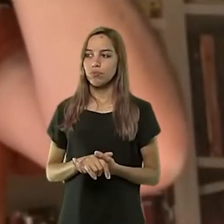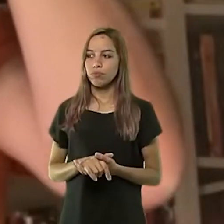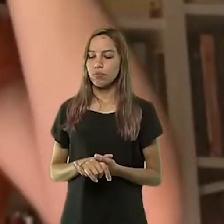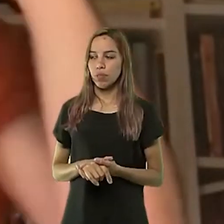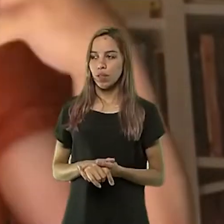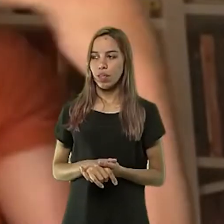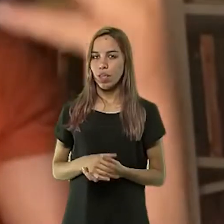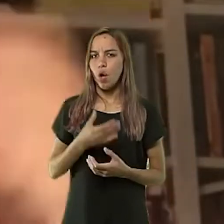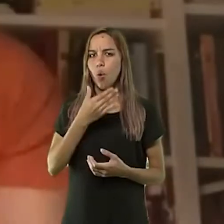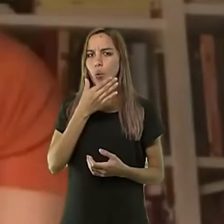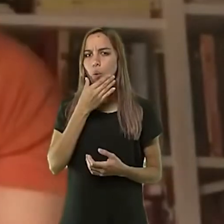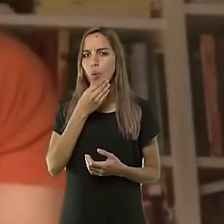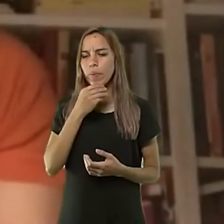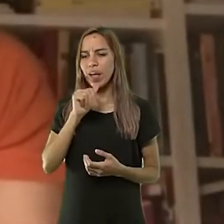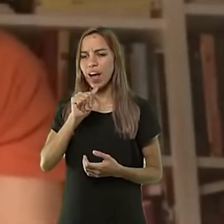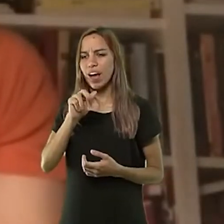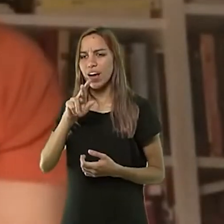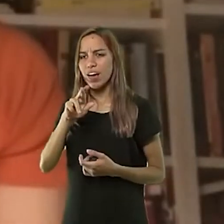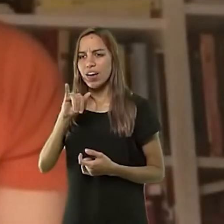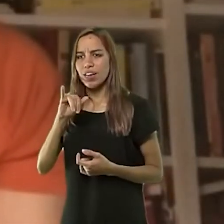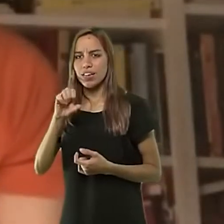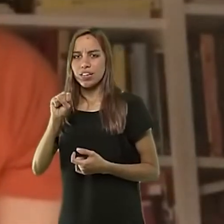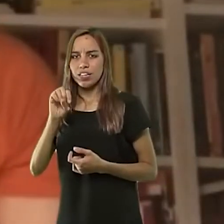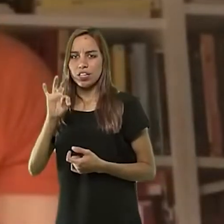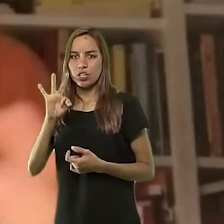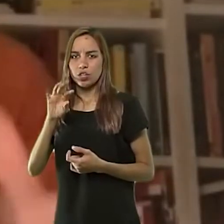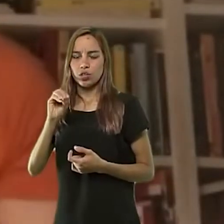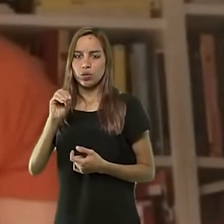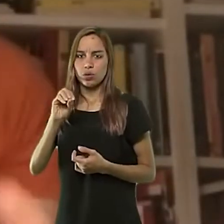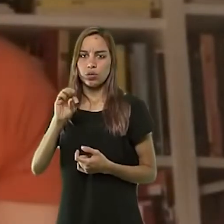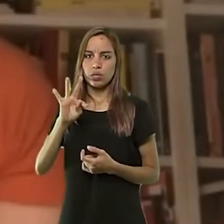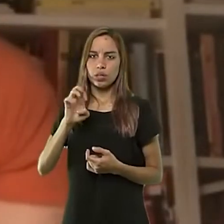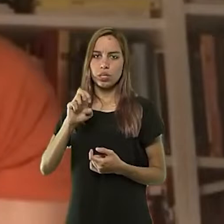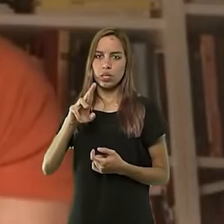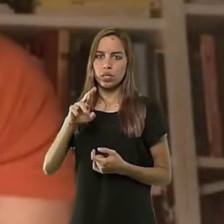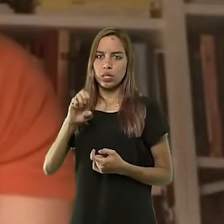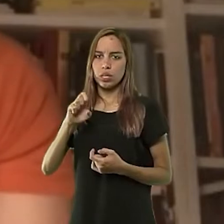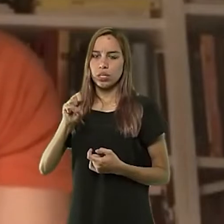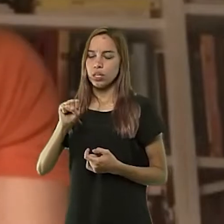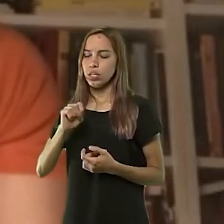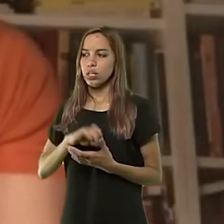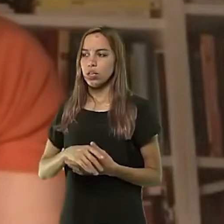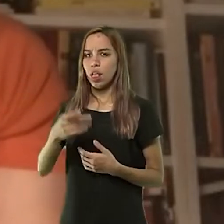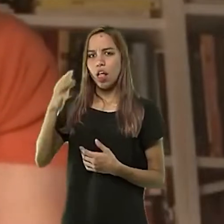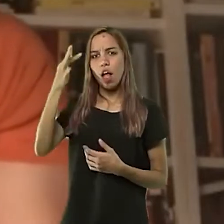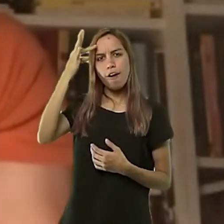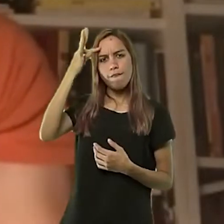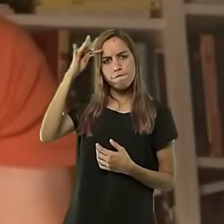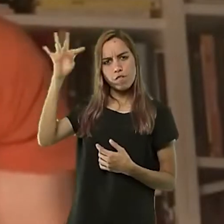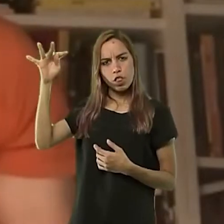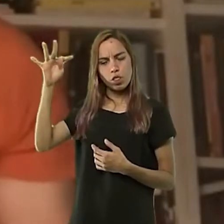isso, porque era muito criticado em relação à filosofia, porque diziam que a filosofia não gerava lucro,